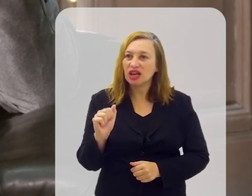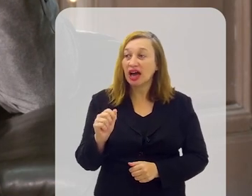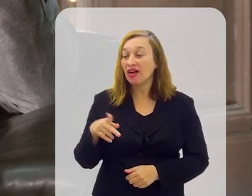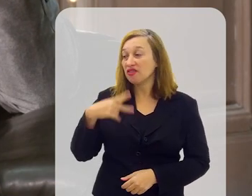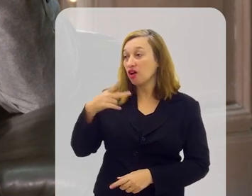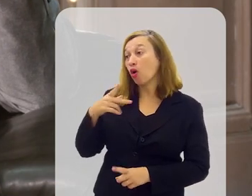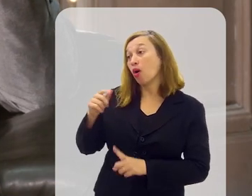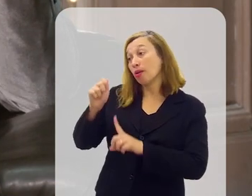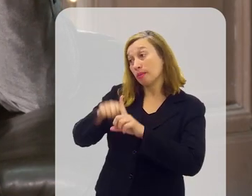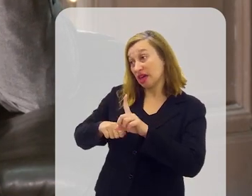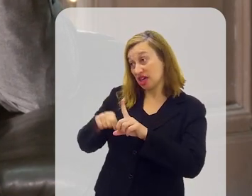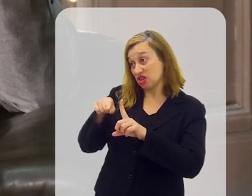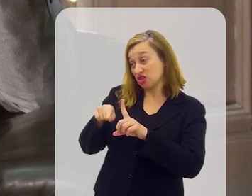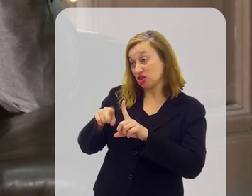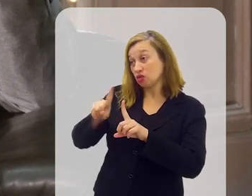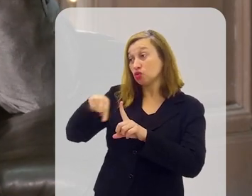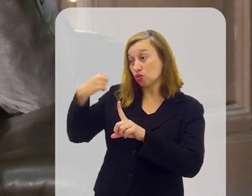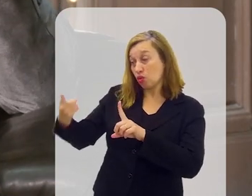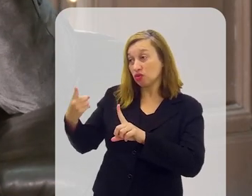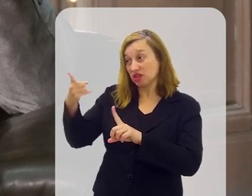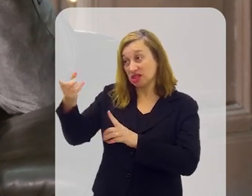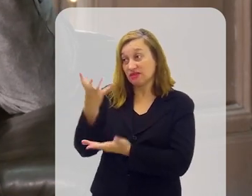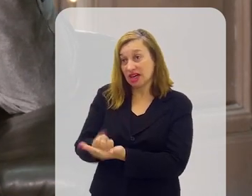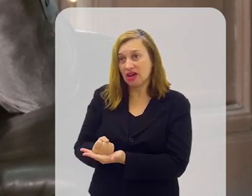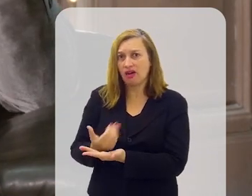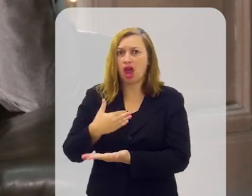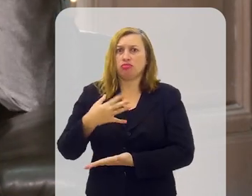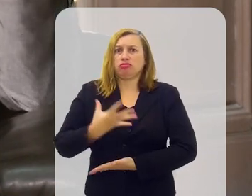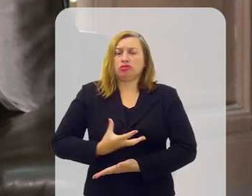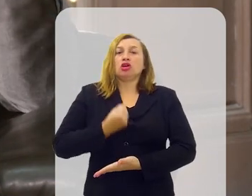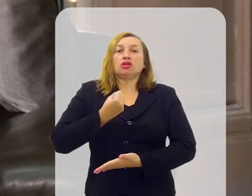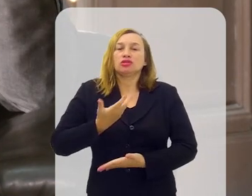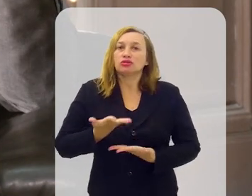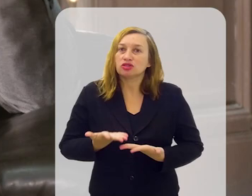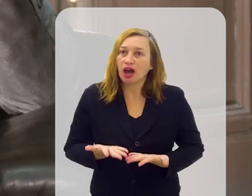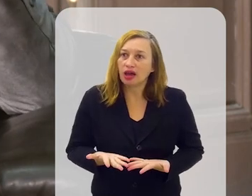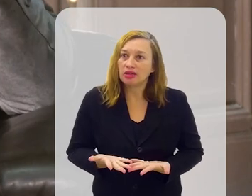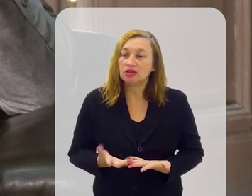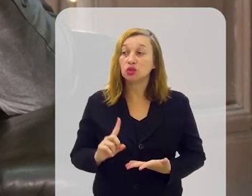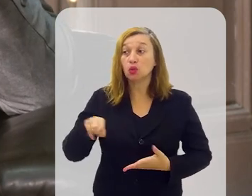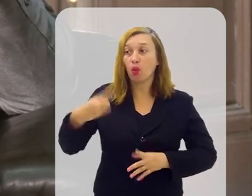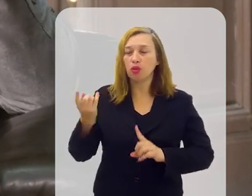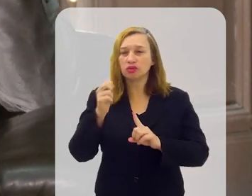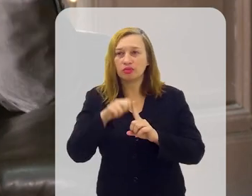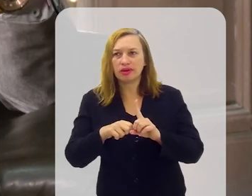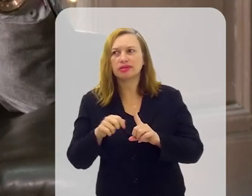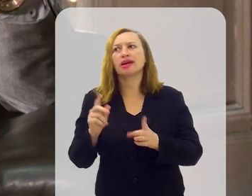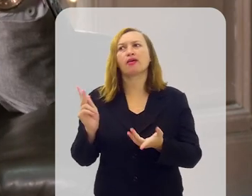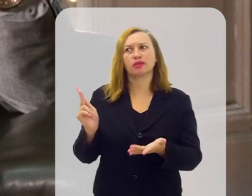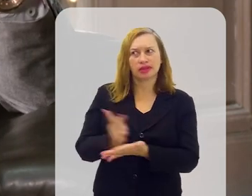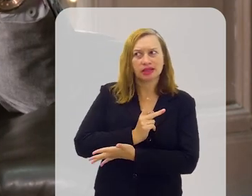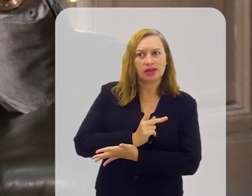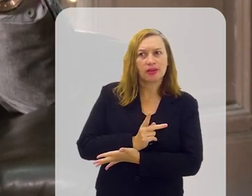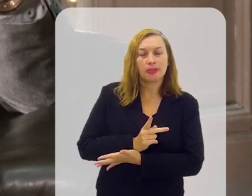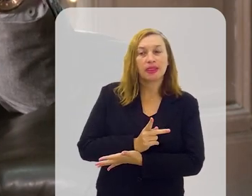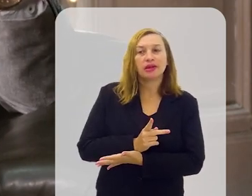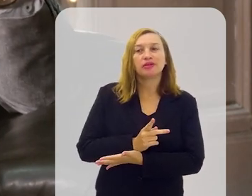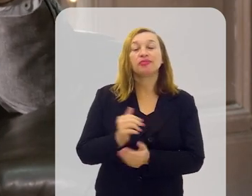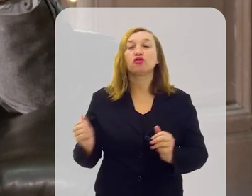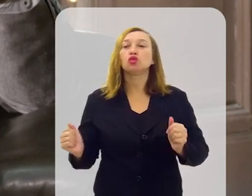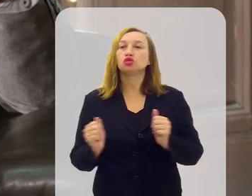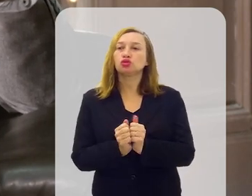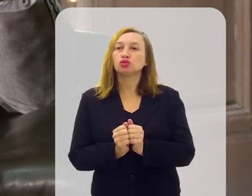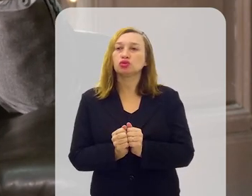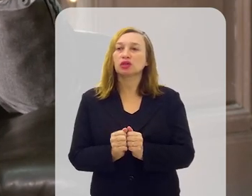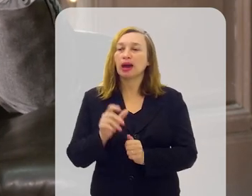Meu pai. Aí eu falei, tá, tudo bem, eu não esperava. Eu fiquei assim, surpreso, muito surpreso. No outro mês, isso aconteceu. E eu